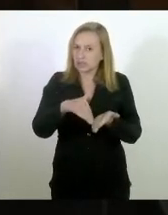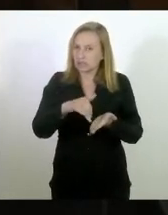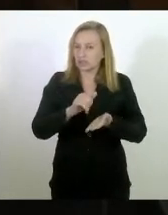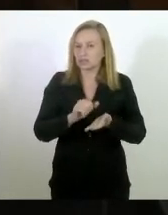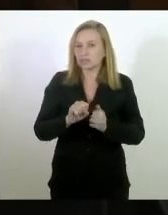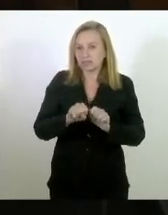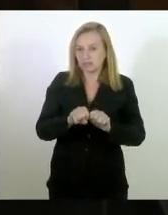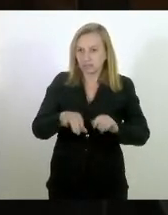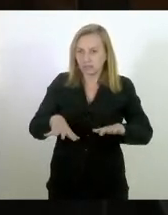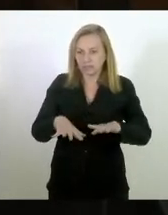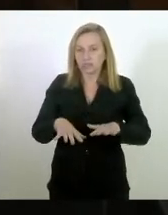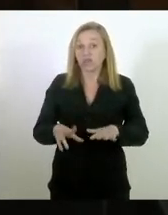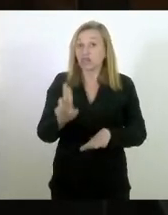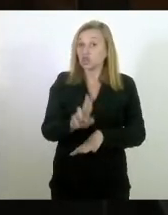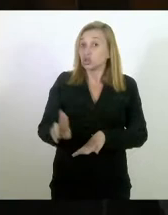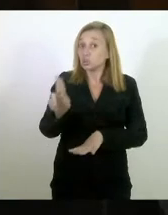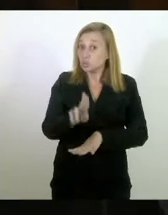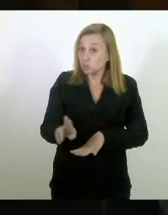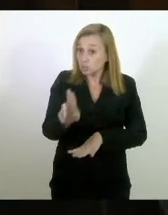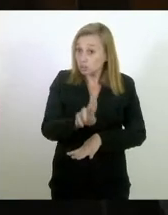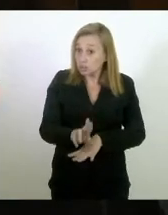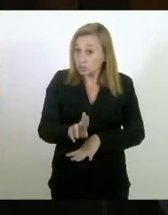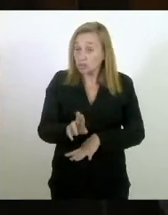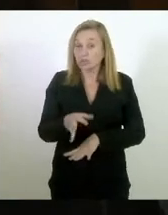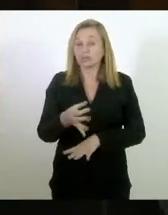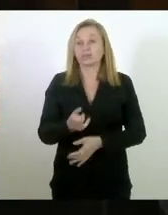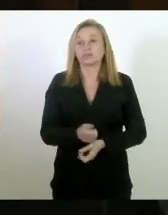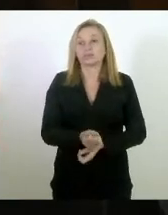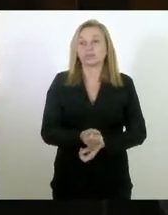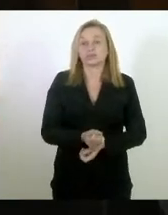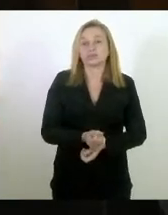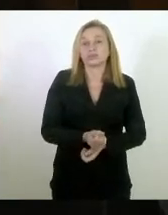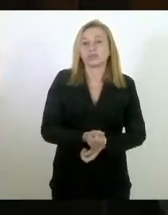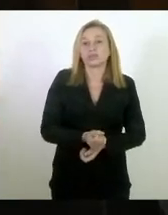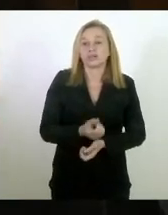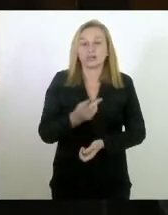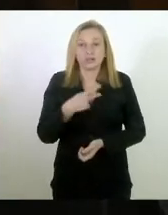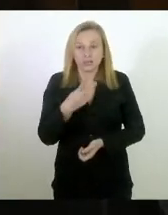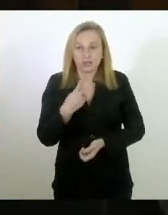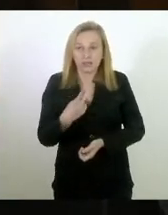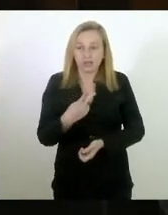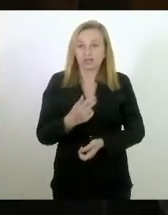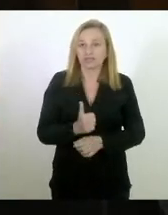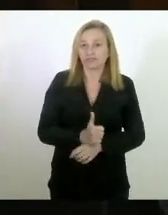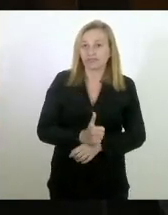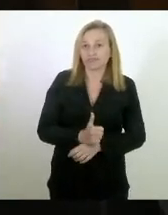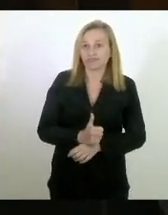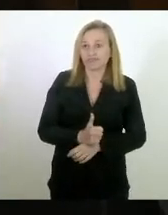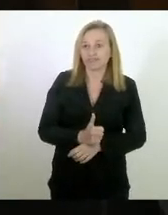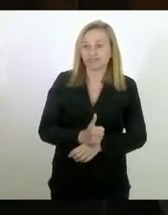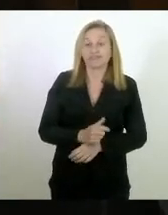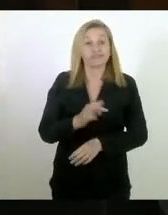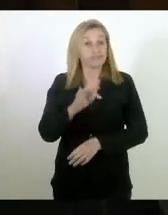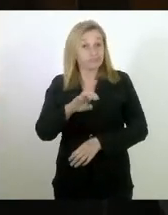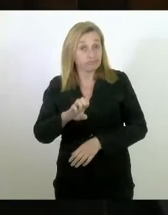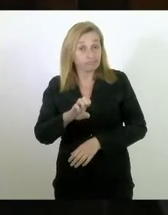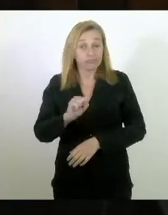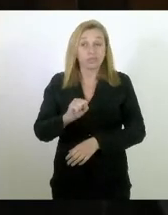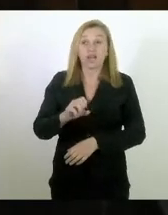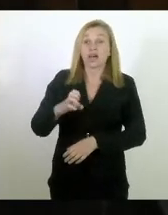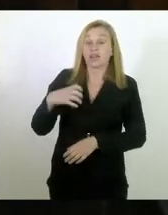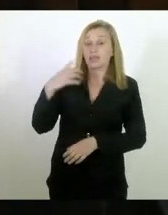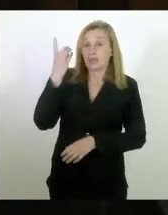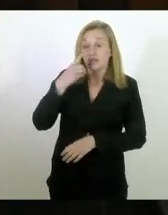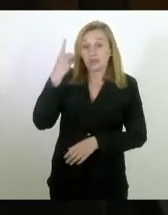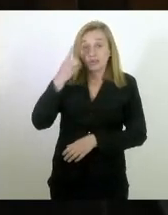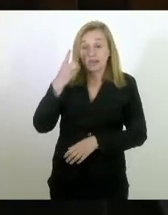a esse uso pretexto que em tese Deputado Átila Nunes não